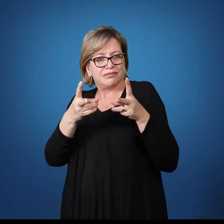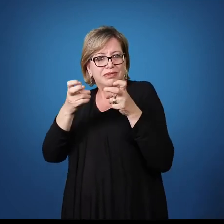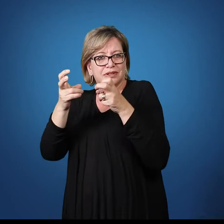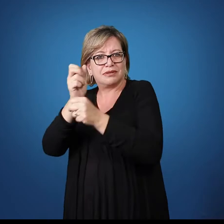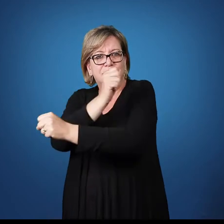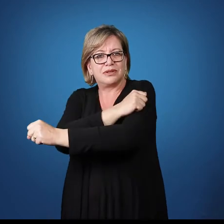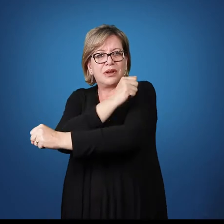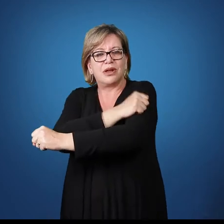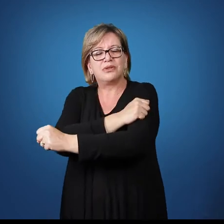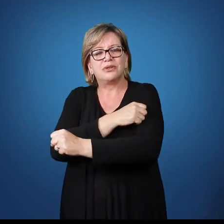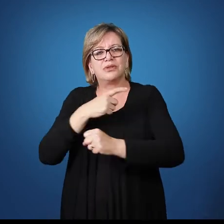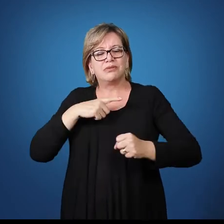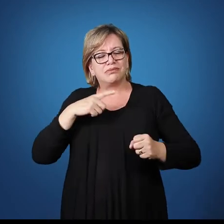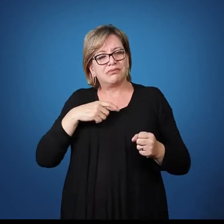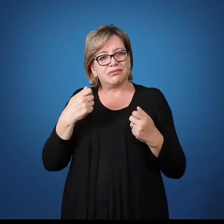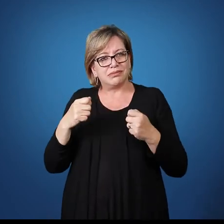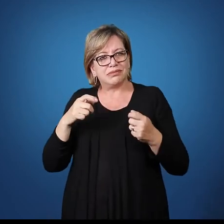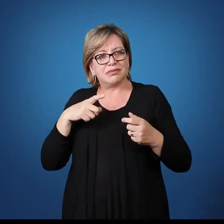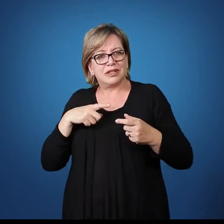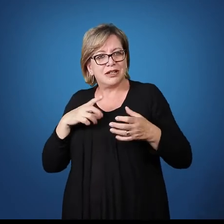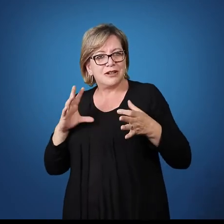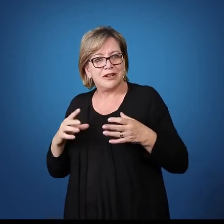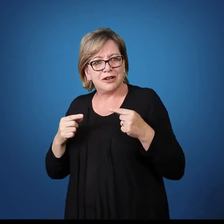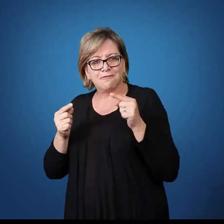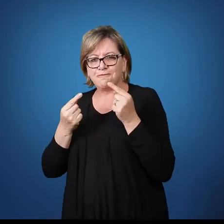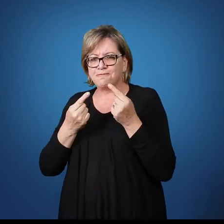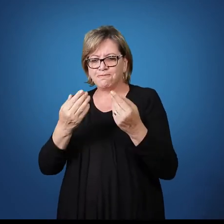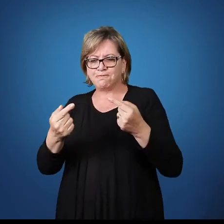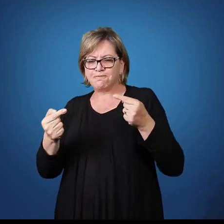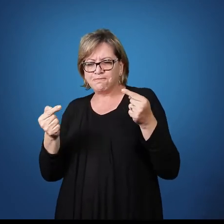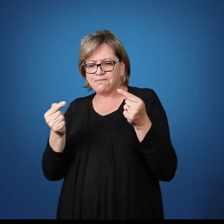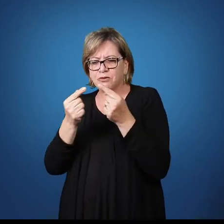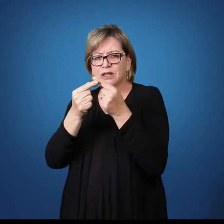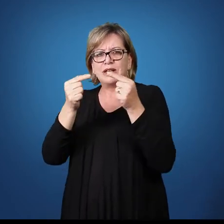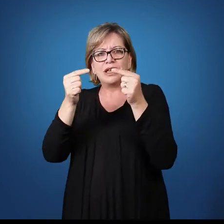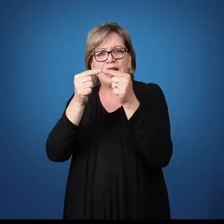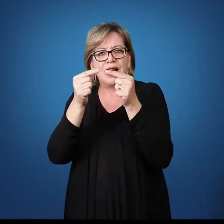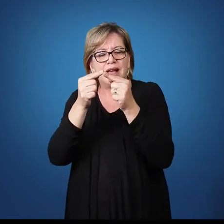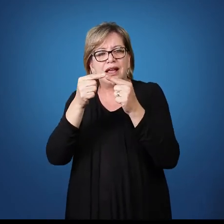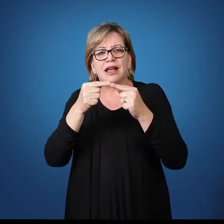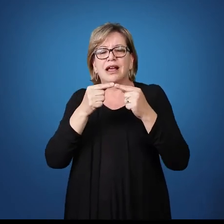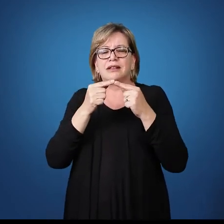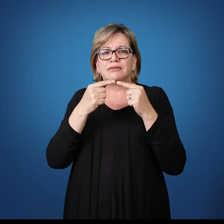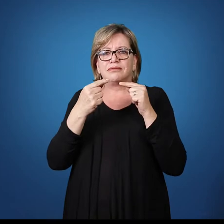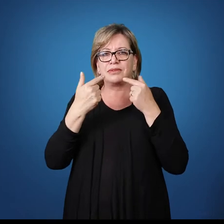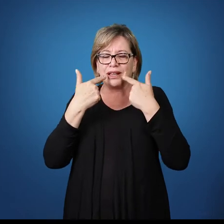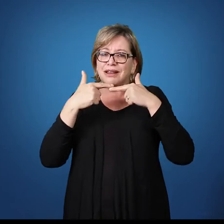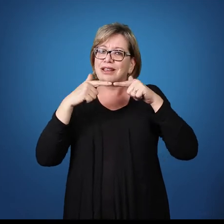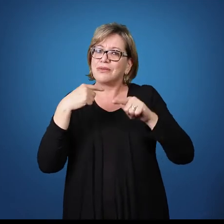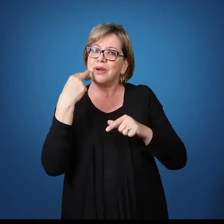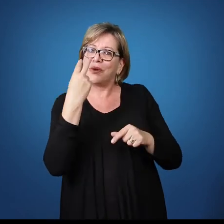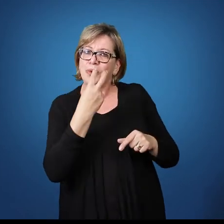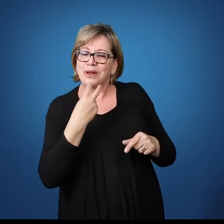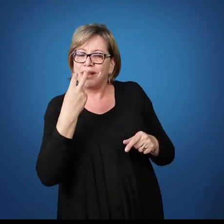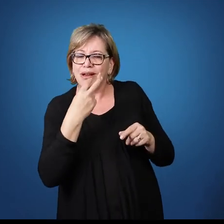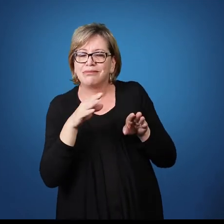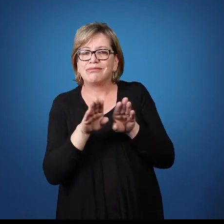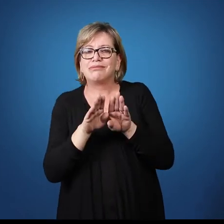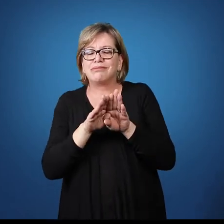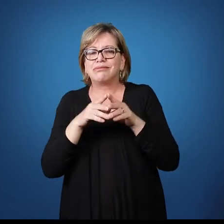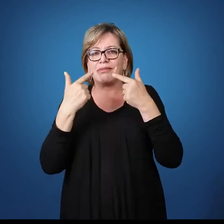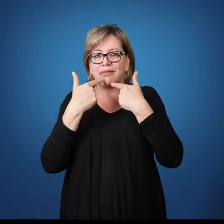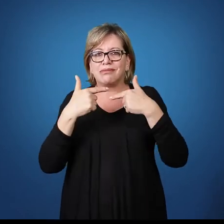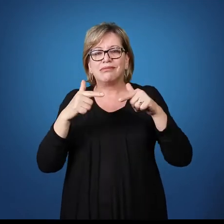aluno estabeleça relações entre a língua oral, a língua falada, né, e a língua escrita.